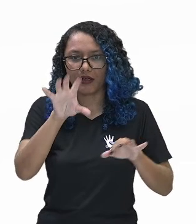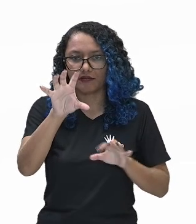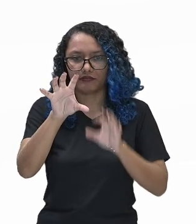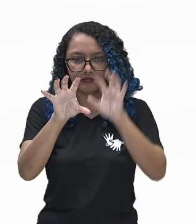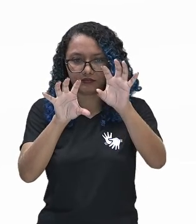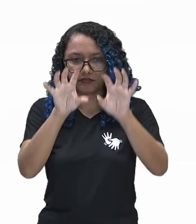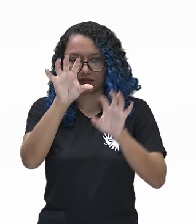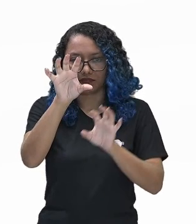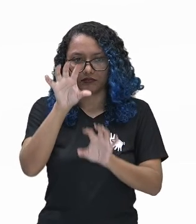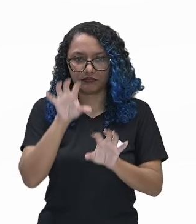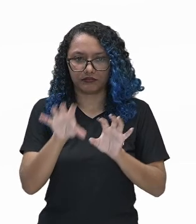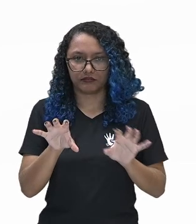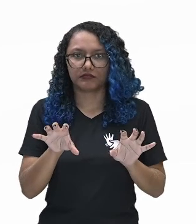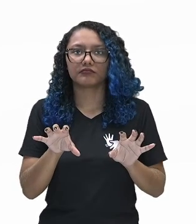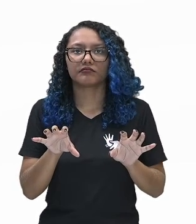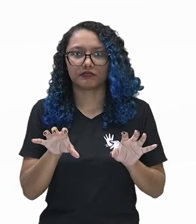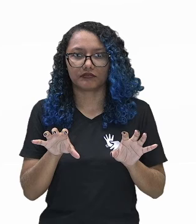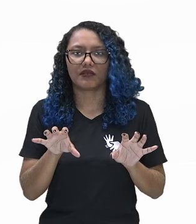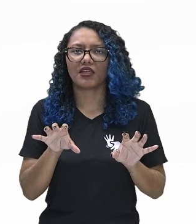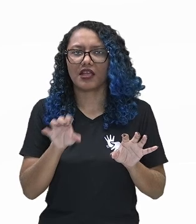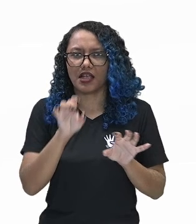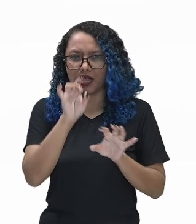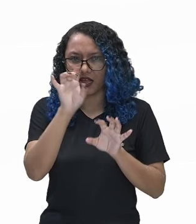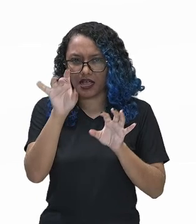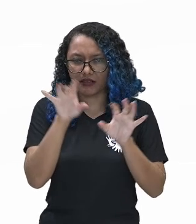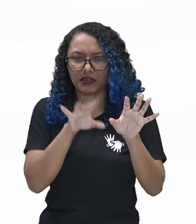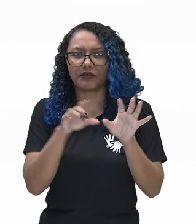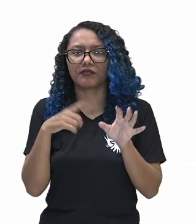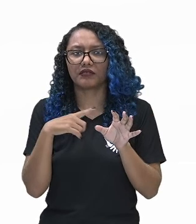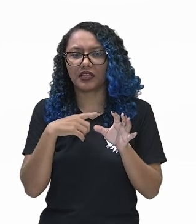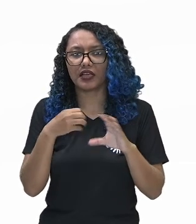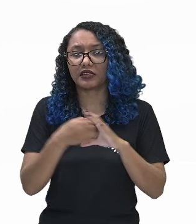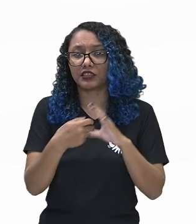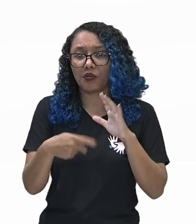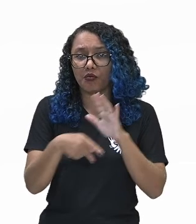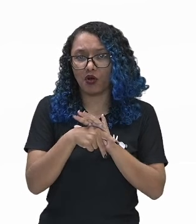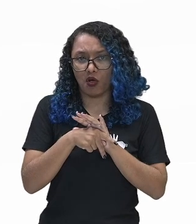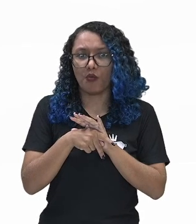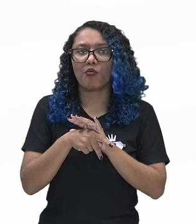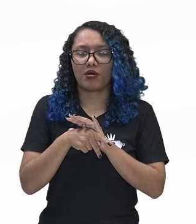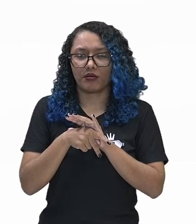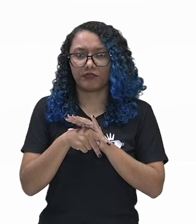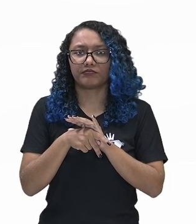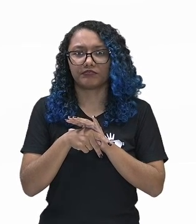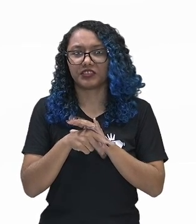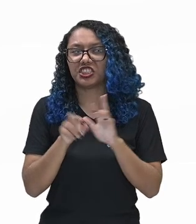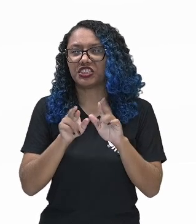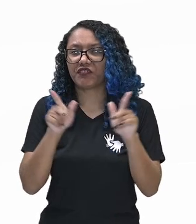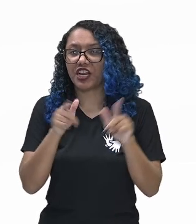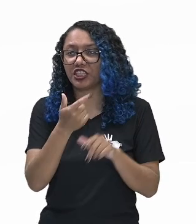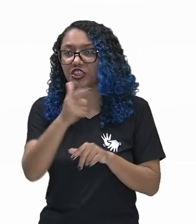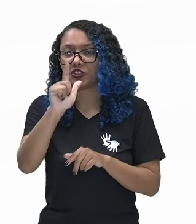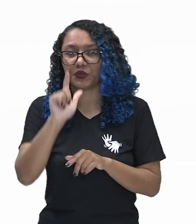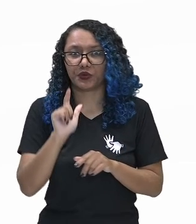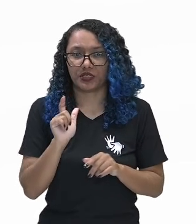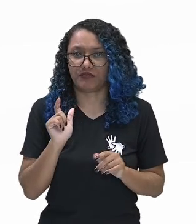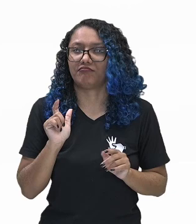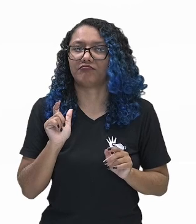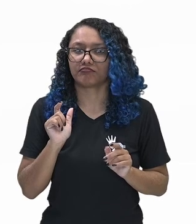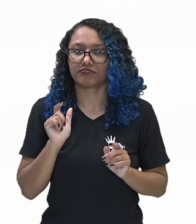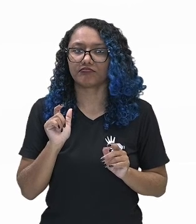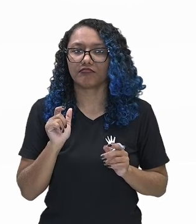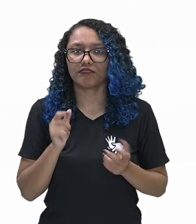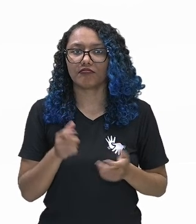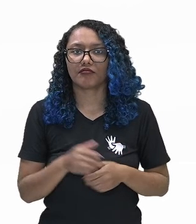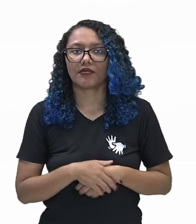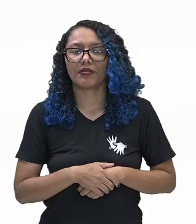uma dessas regiões possui ali características próprias e particulares das demais. Então, eu vou separar ali um espaço